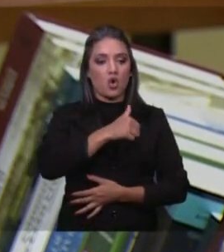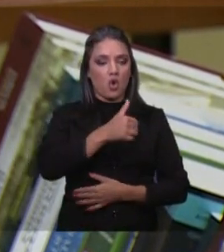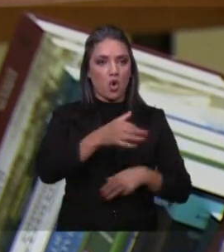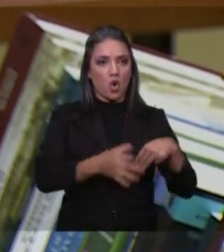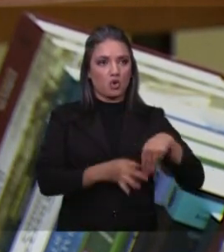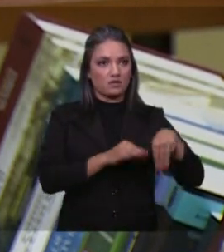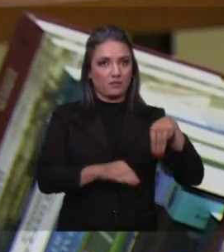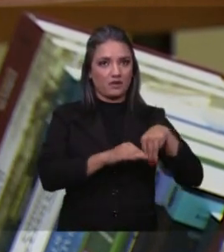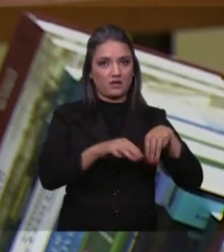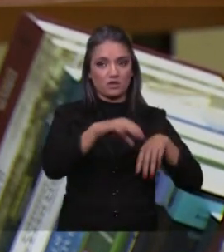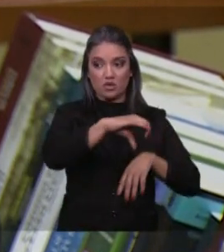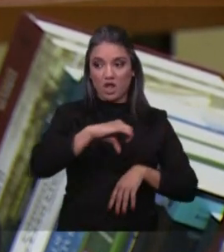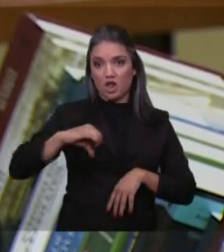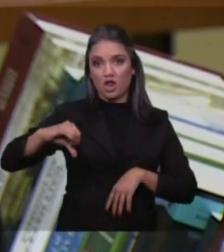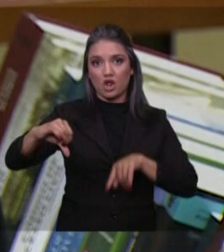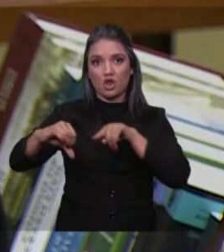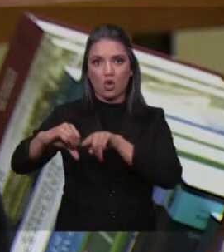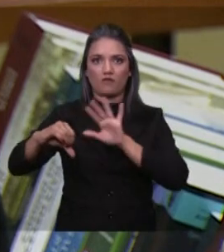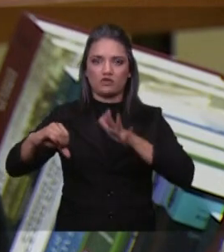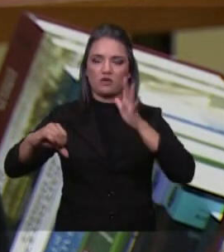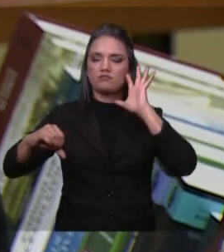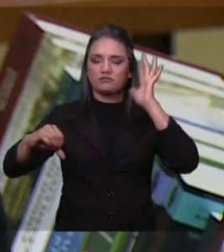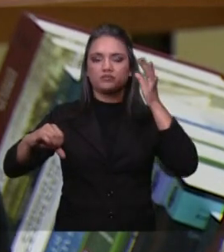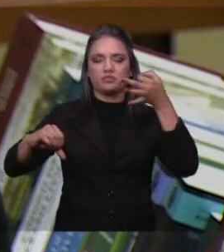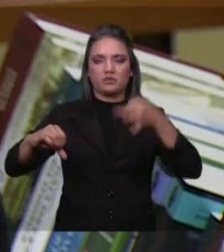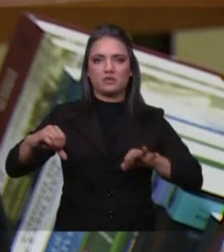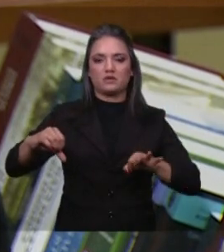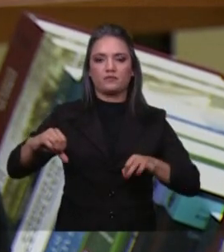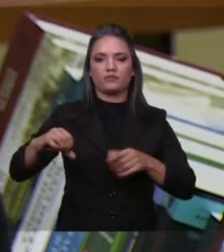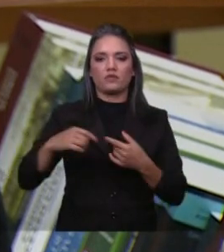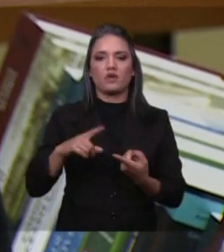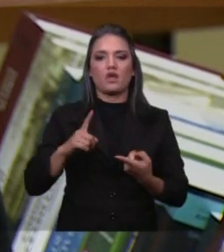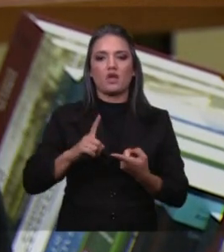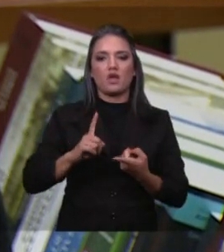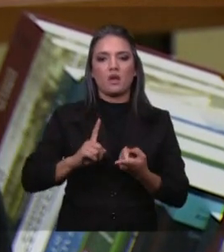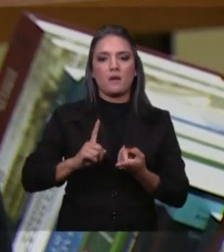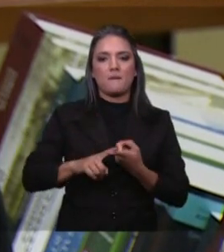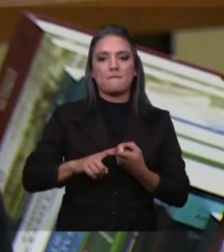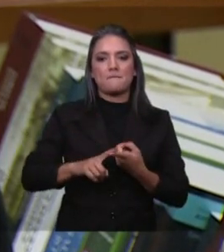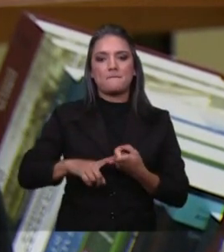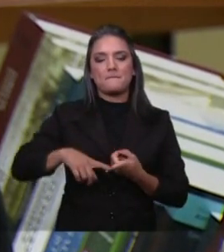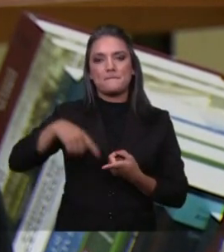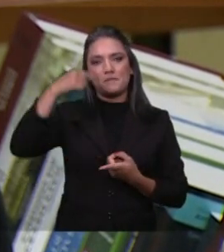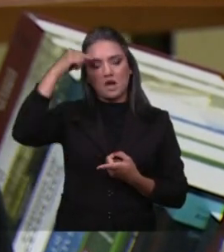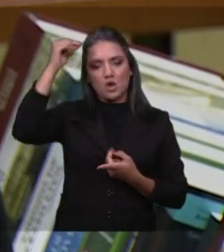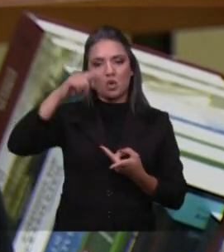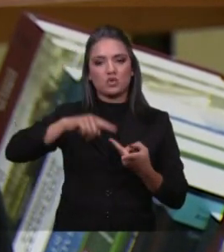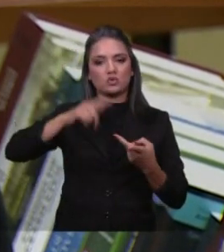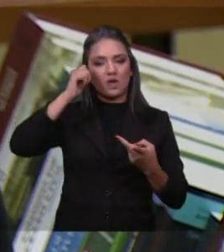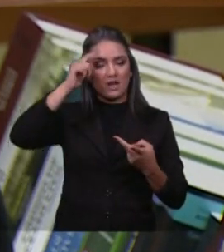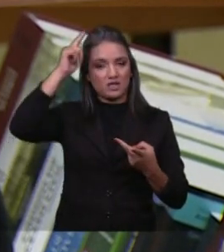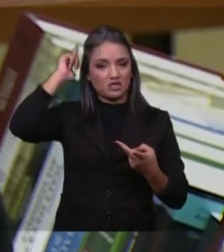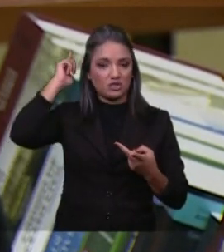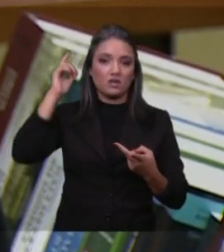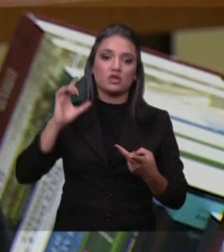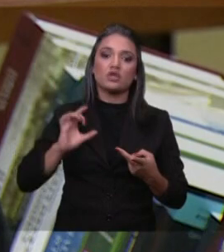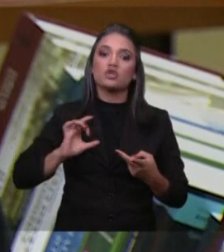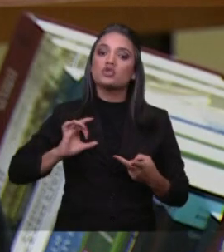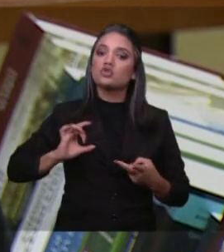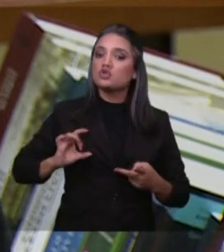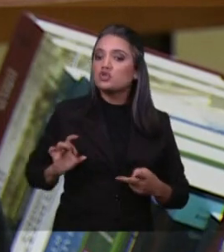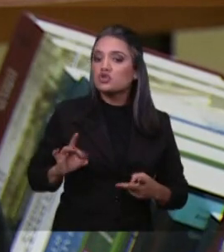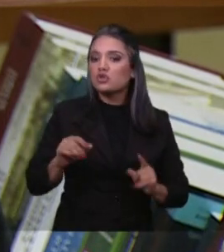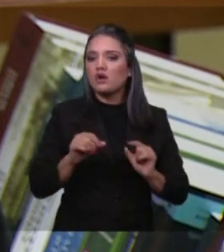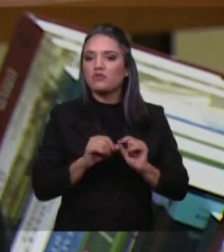9 votos dos 11 ministros da Corte. Tendo os ministros Roberto Barroso e Alexandre Moraes apenas deferido a modulação em